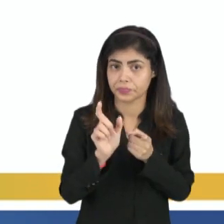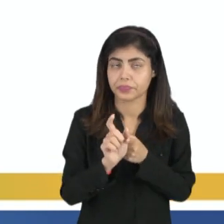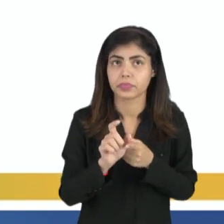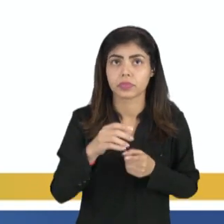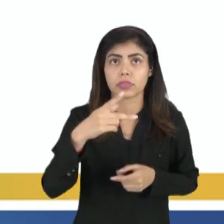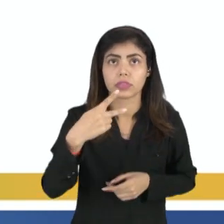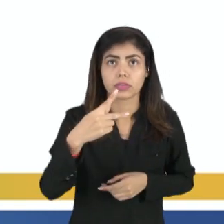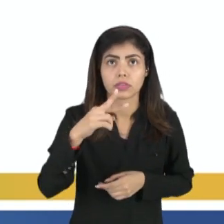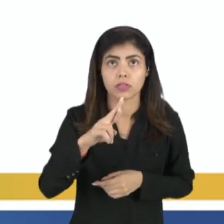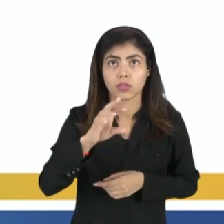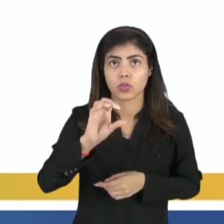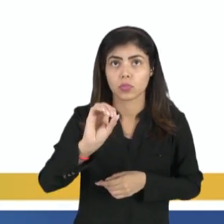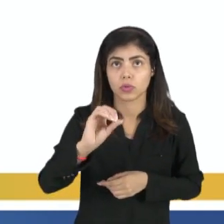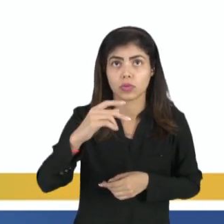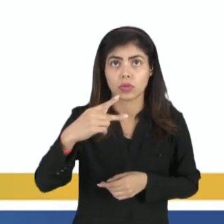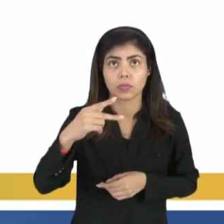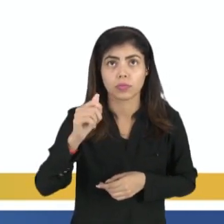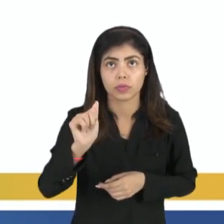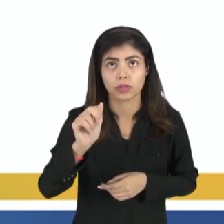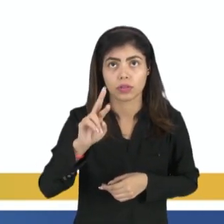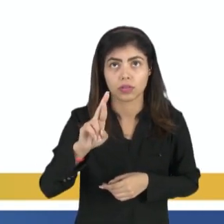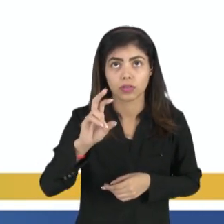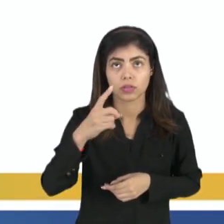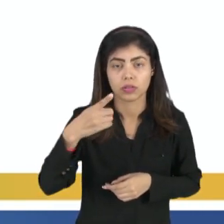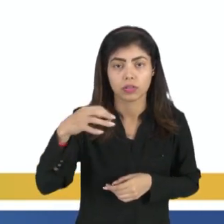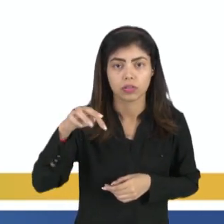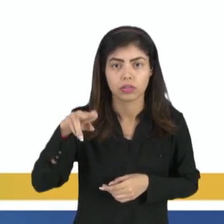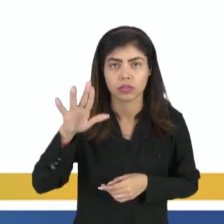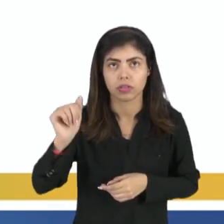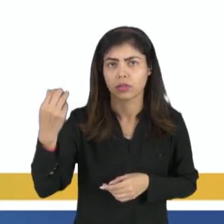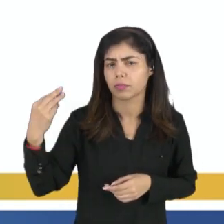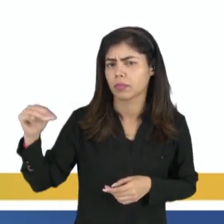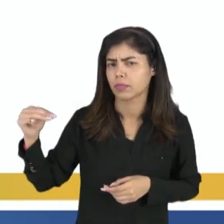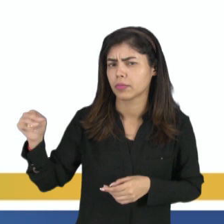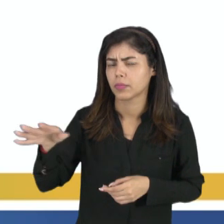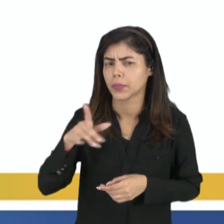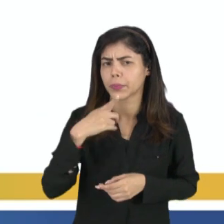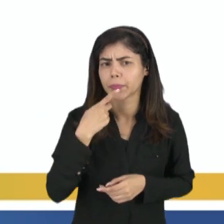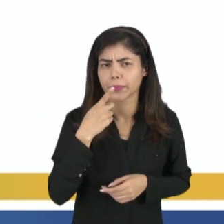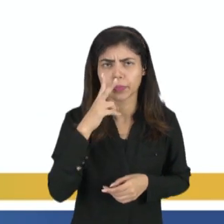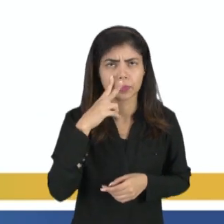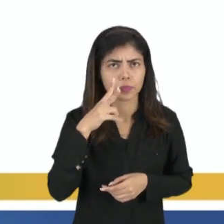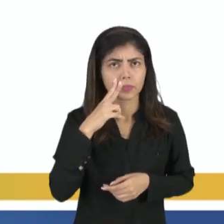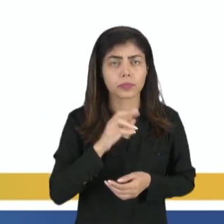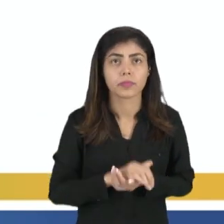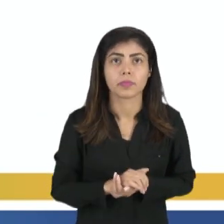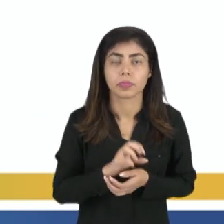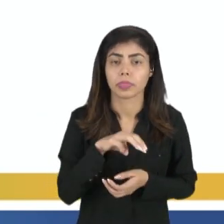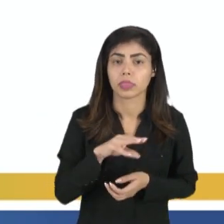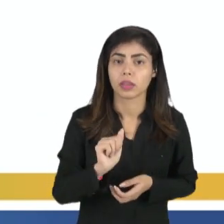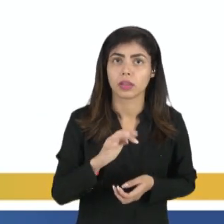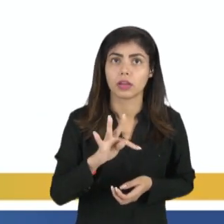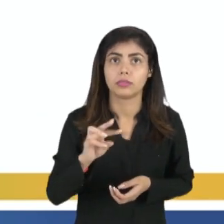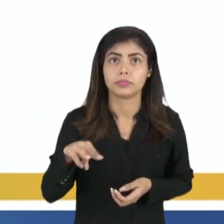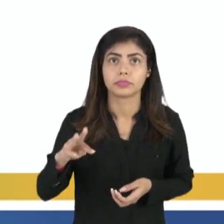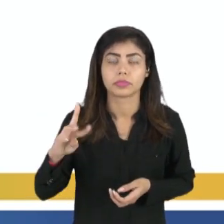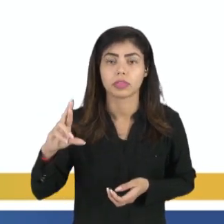palavra é proparoxítona observe a palavra matemática vamos dividir